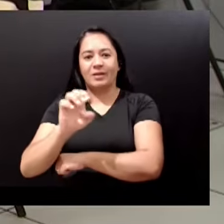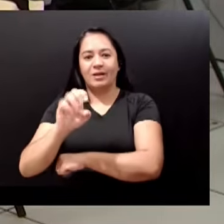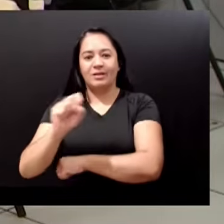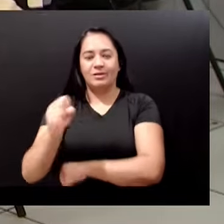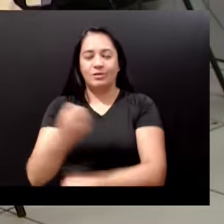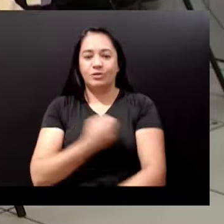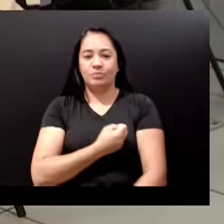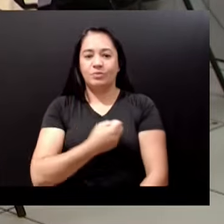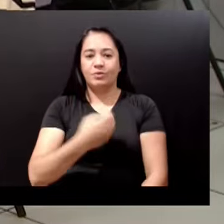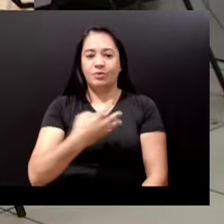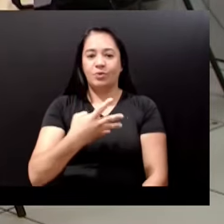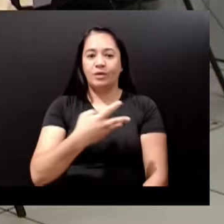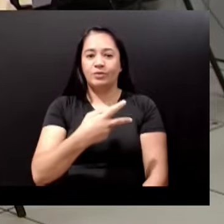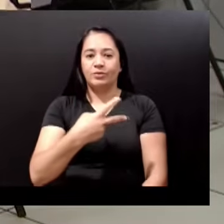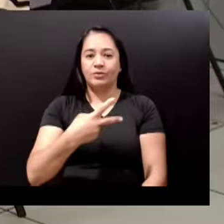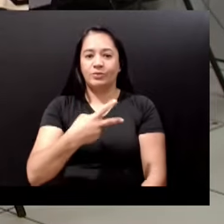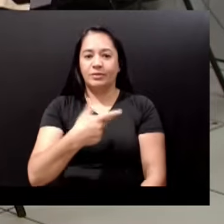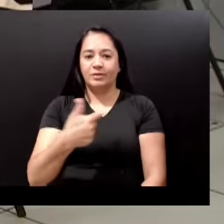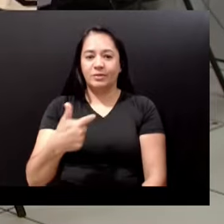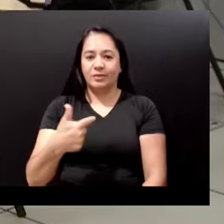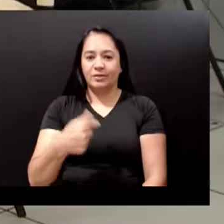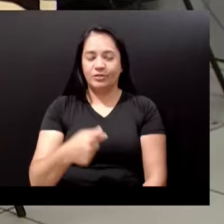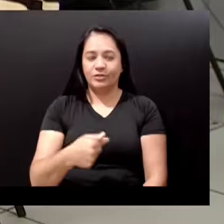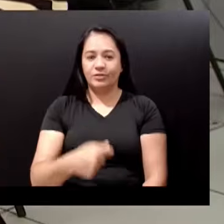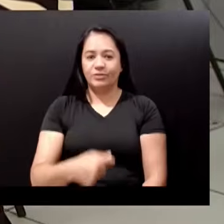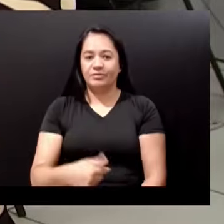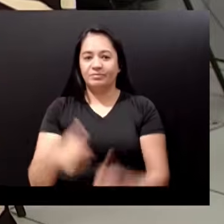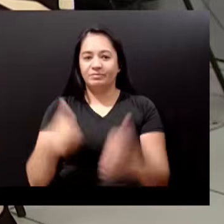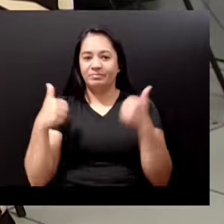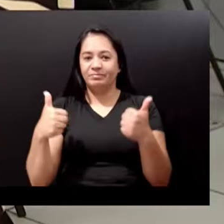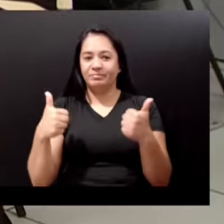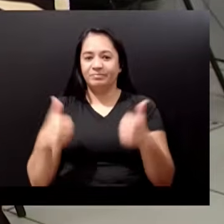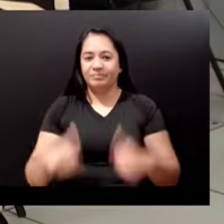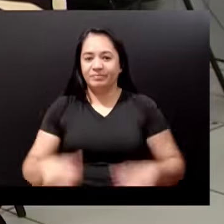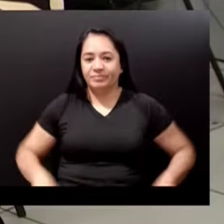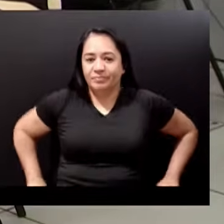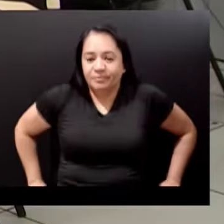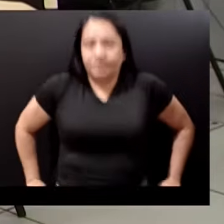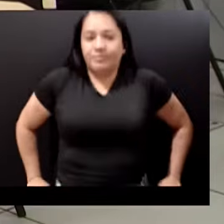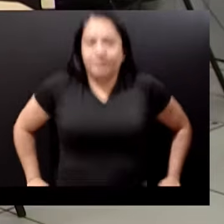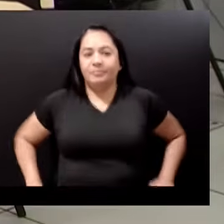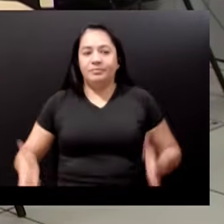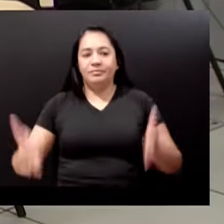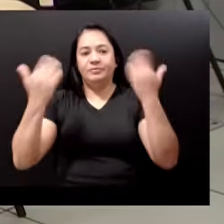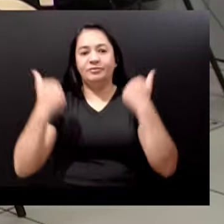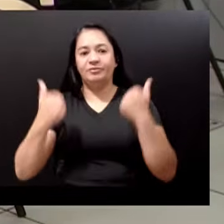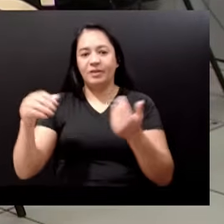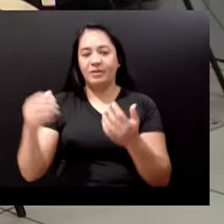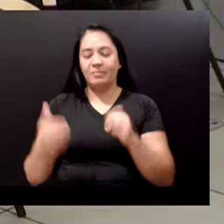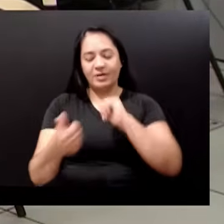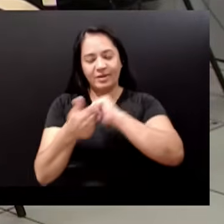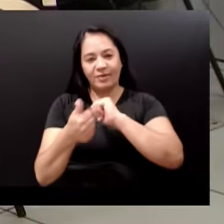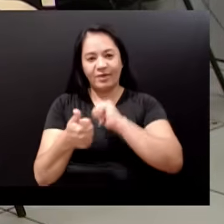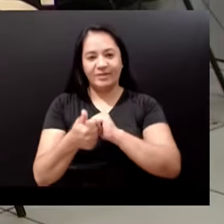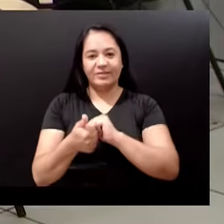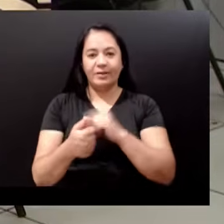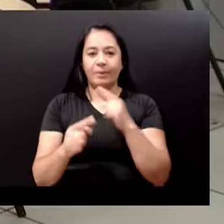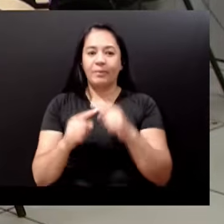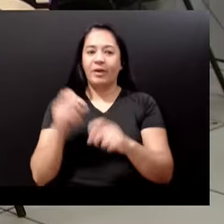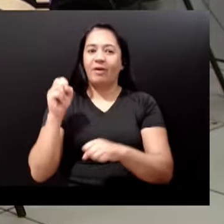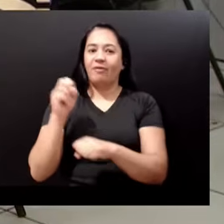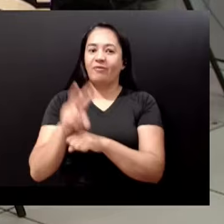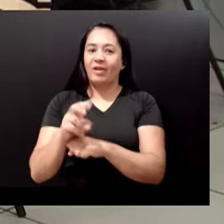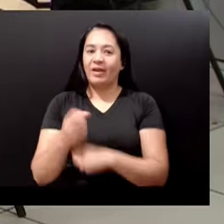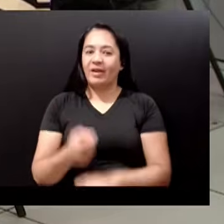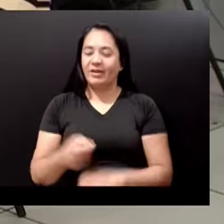agosto, certo? Certo, isso aí. Então corre para cá e vem se qualificar, porque as vagas estão aí te esperando. É